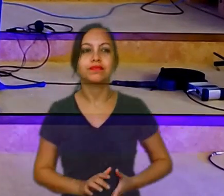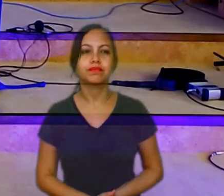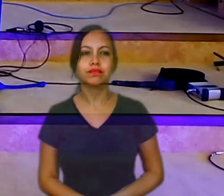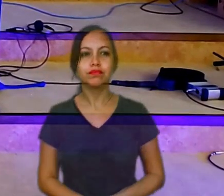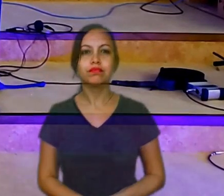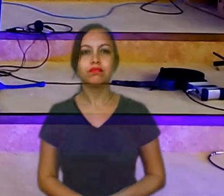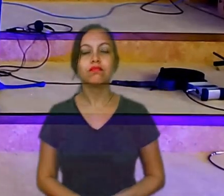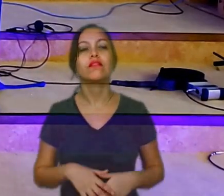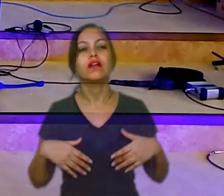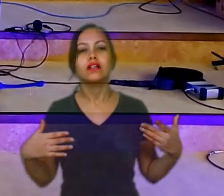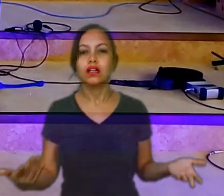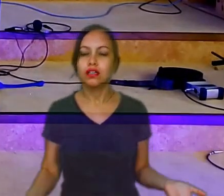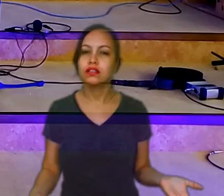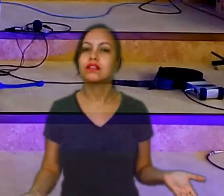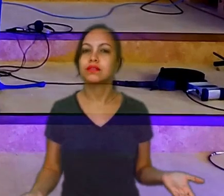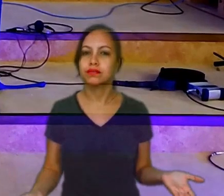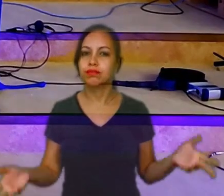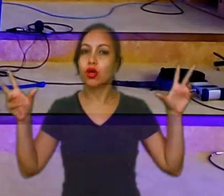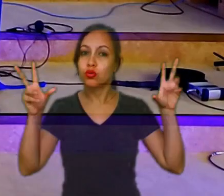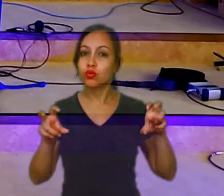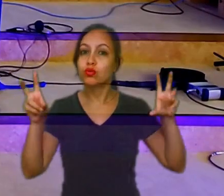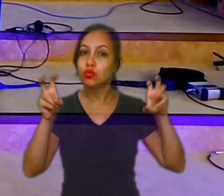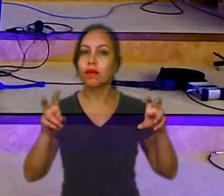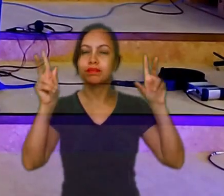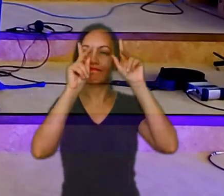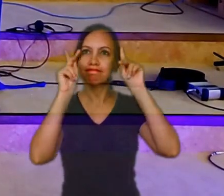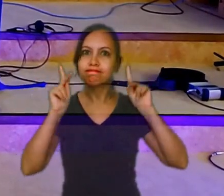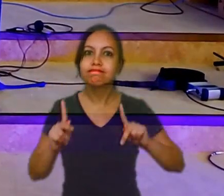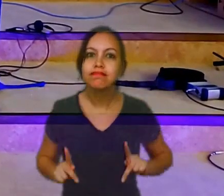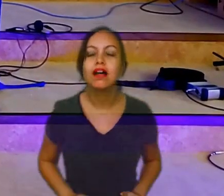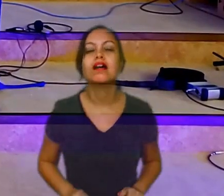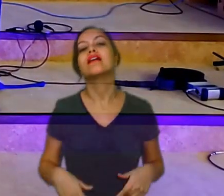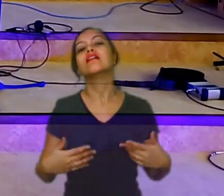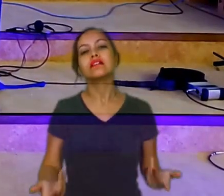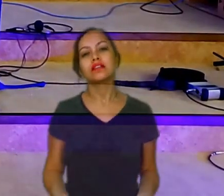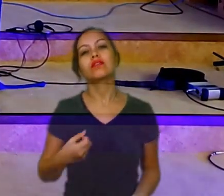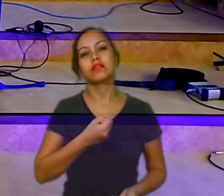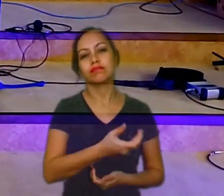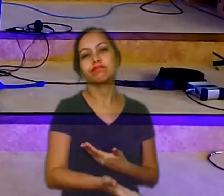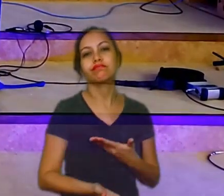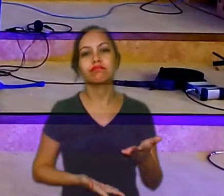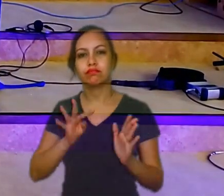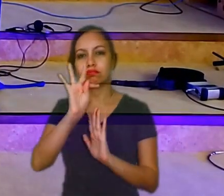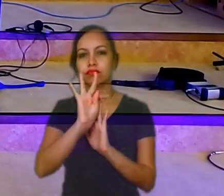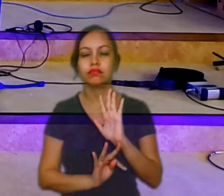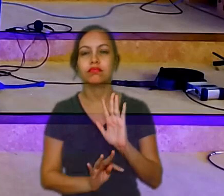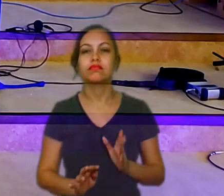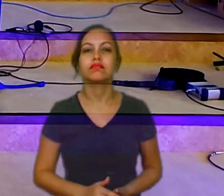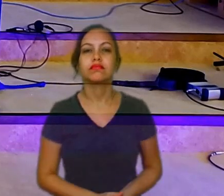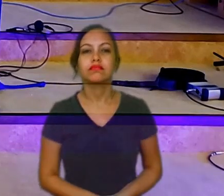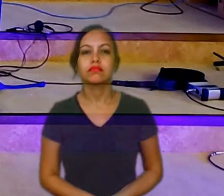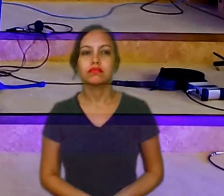E é nesse aspecto que eu quero compartilhar com você esse texto. Mas